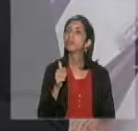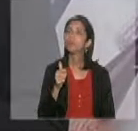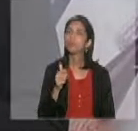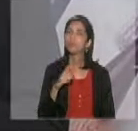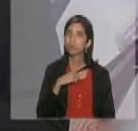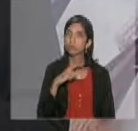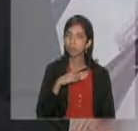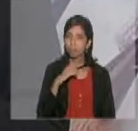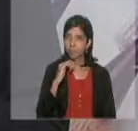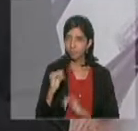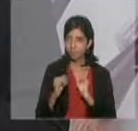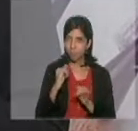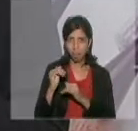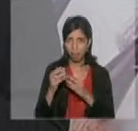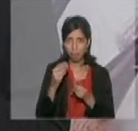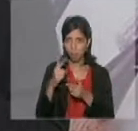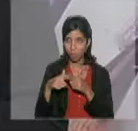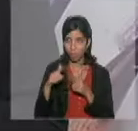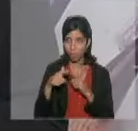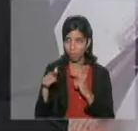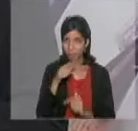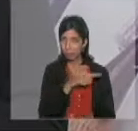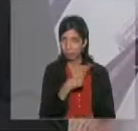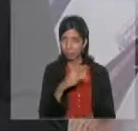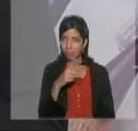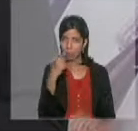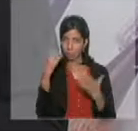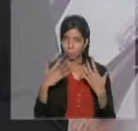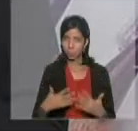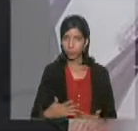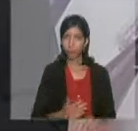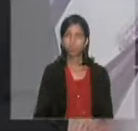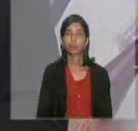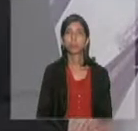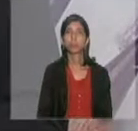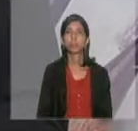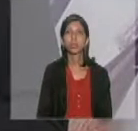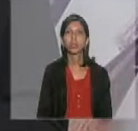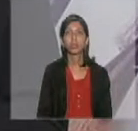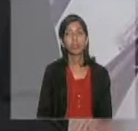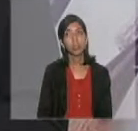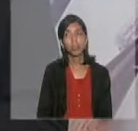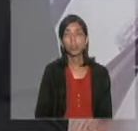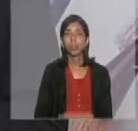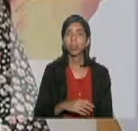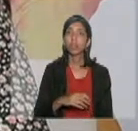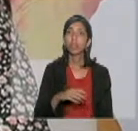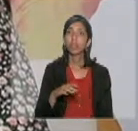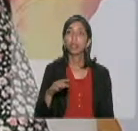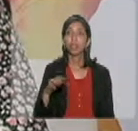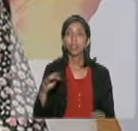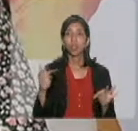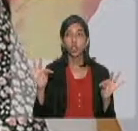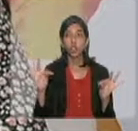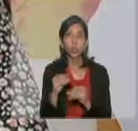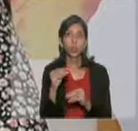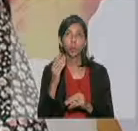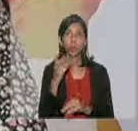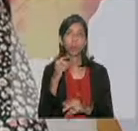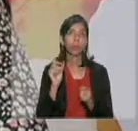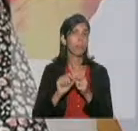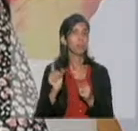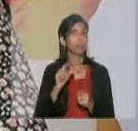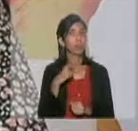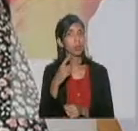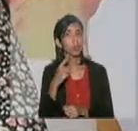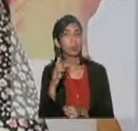Alguma dica para as mães em relação a esse problema aí que a Suzana falou? Como a gente não precisa fazer todas as refeições, é